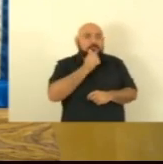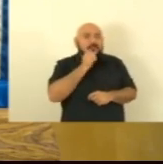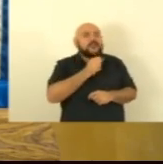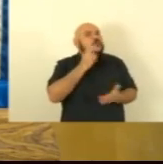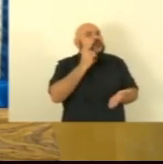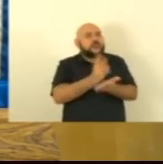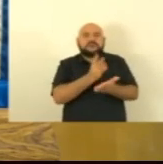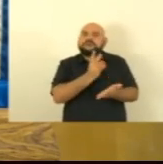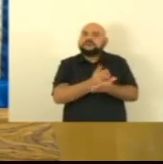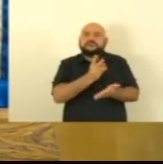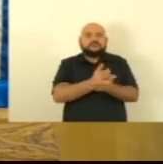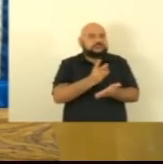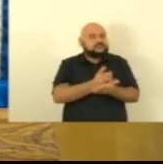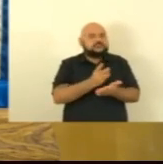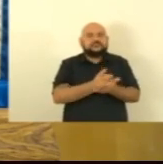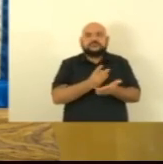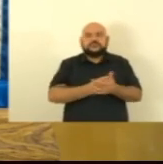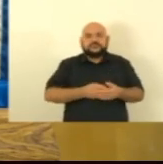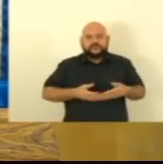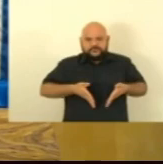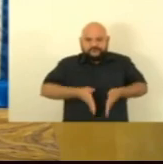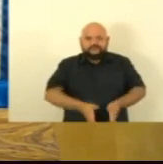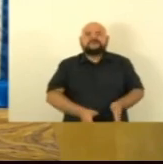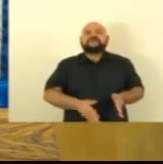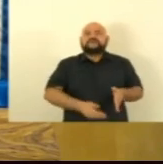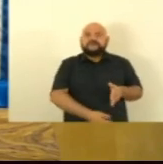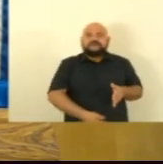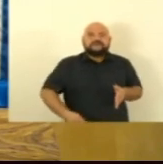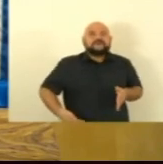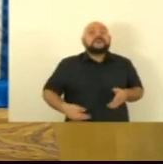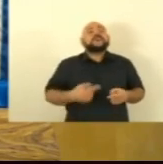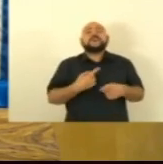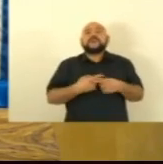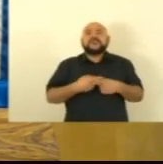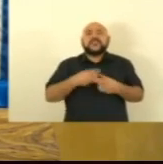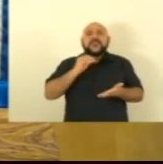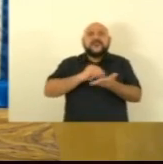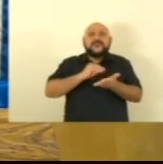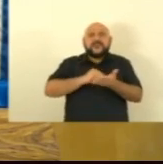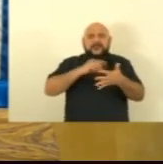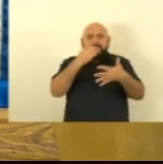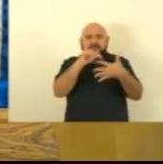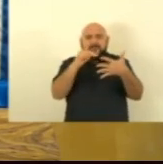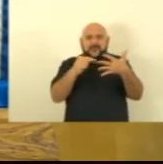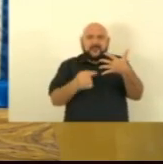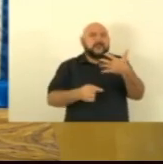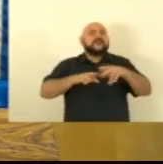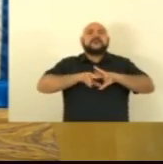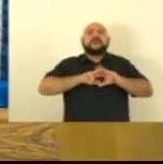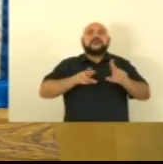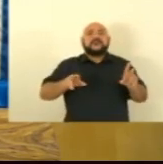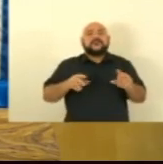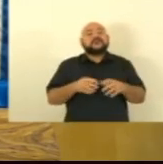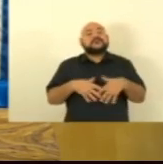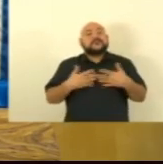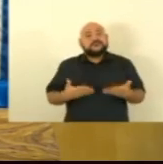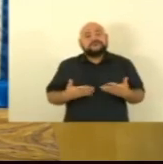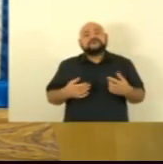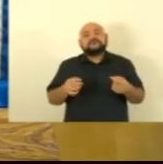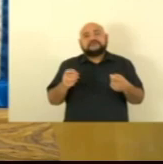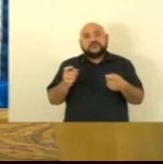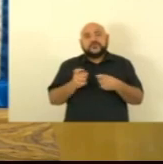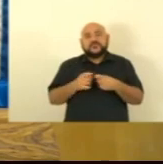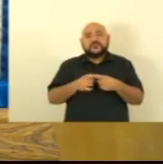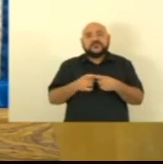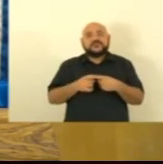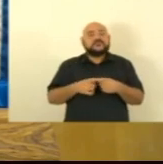de parto, fazendo as cesáreas. Não tem nem leito suficiente, obrigando, não é, os médicos a levarem